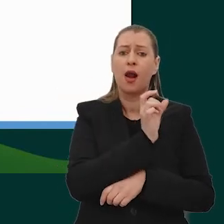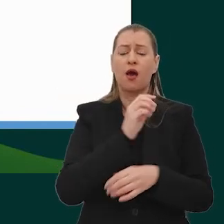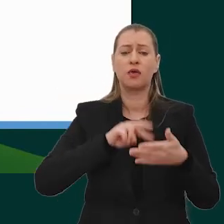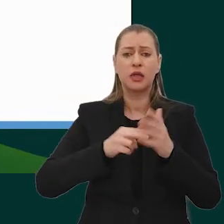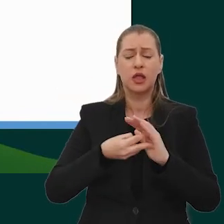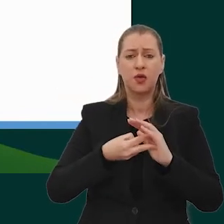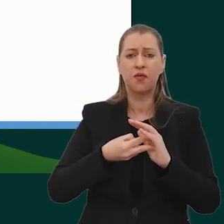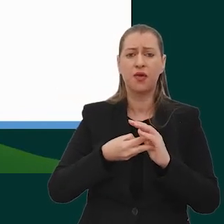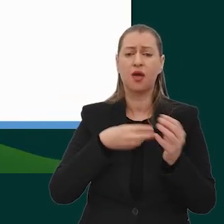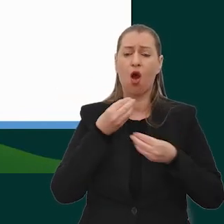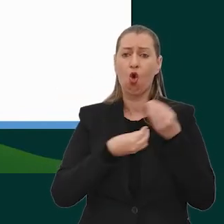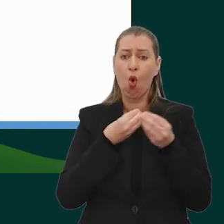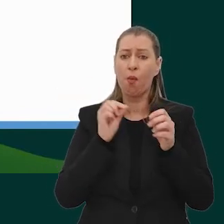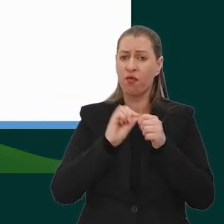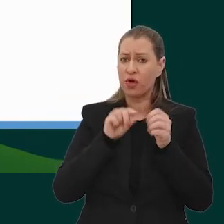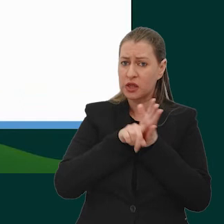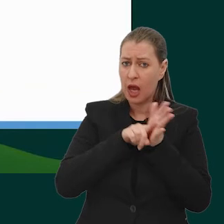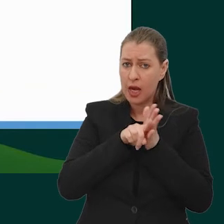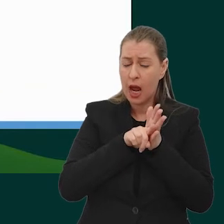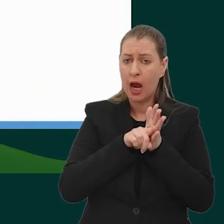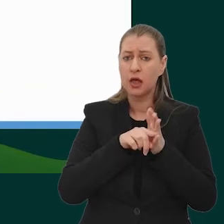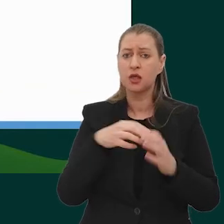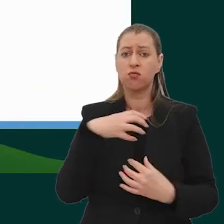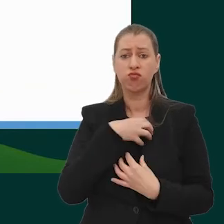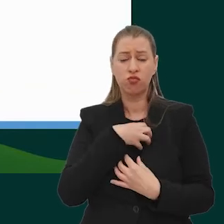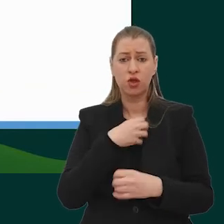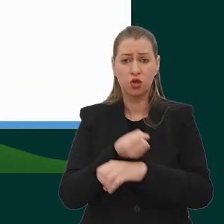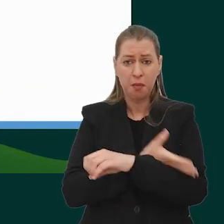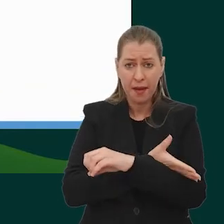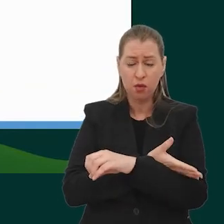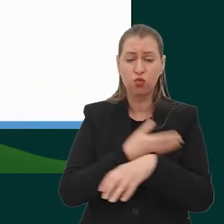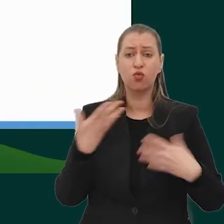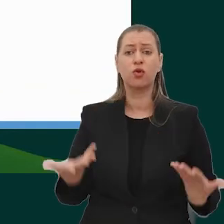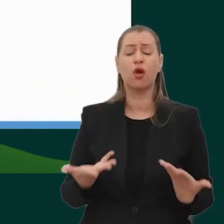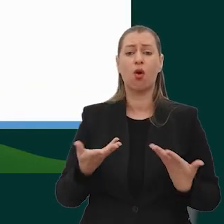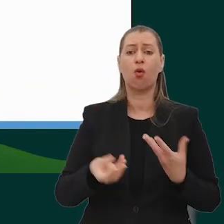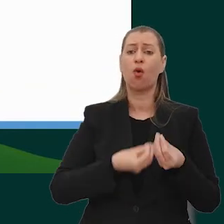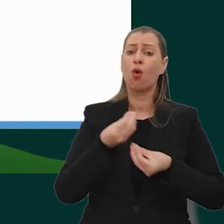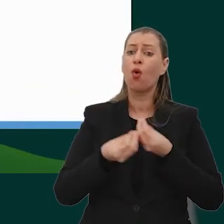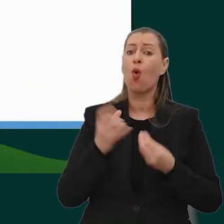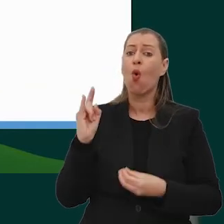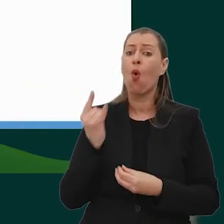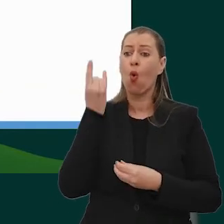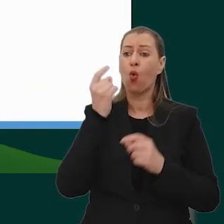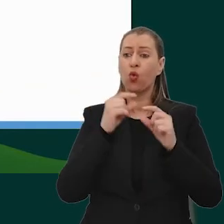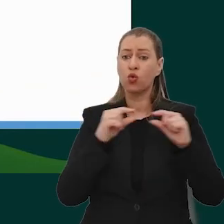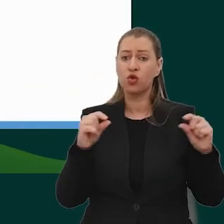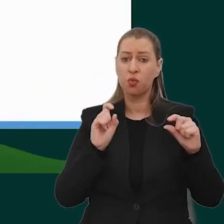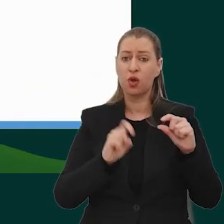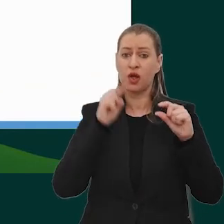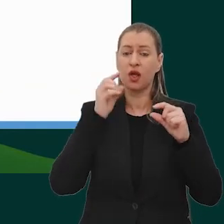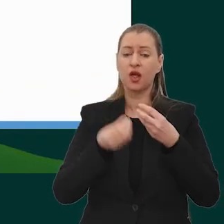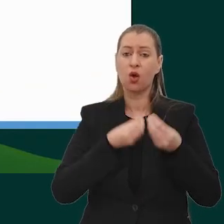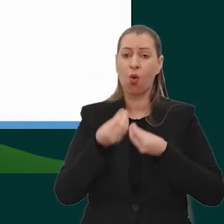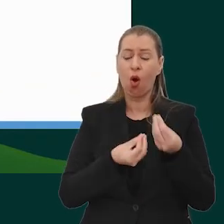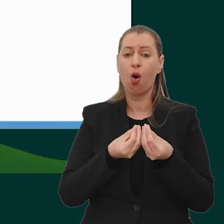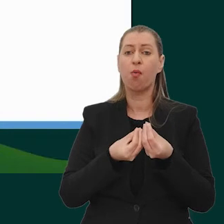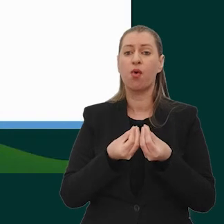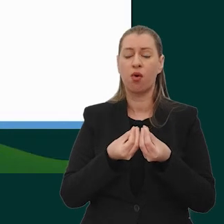significa, como fazer análise dos sentimentos, ele traz, e o último link traz como montar